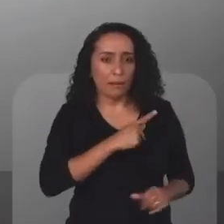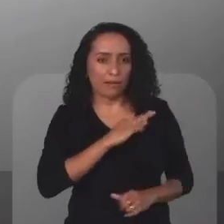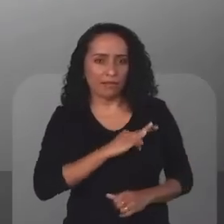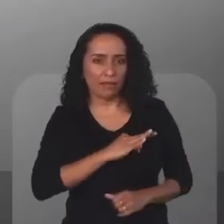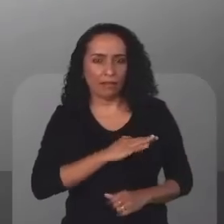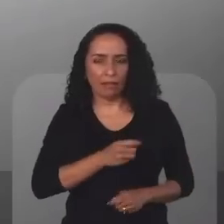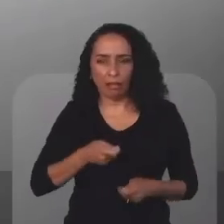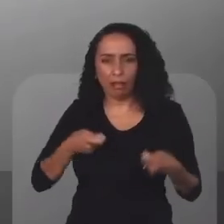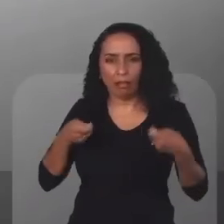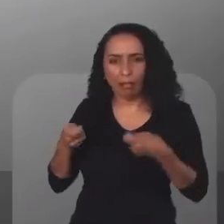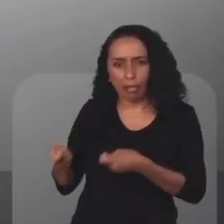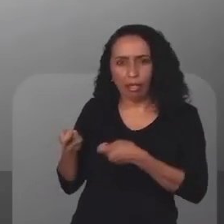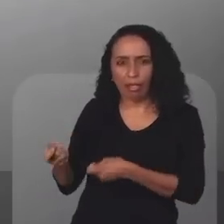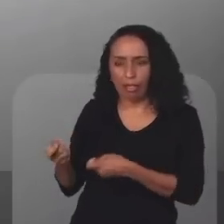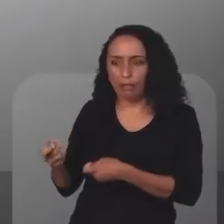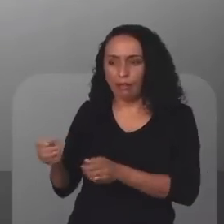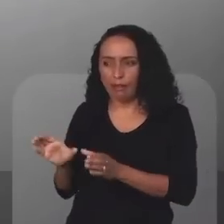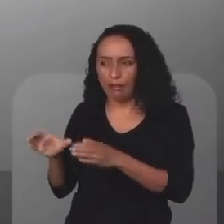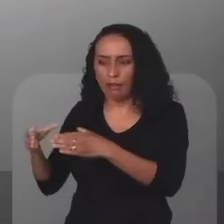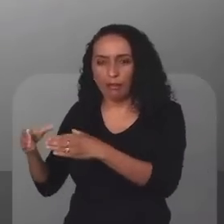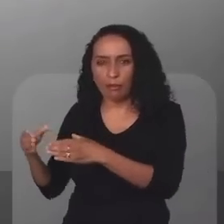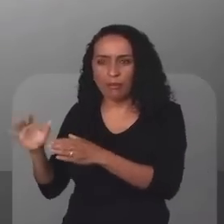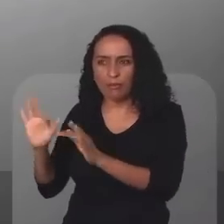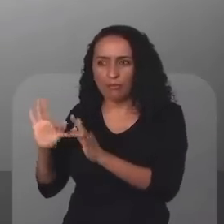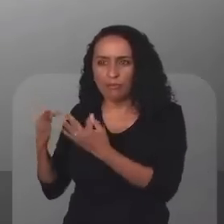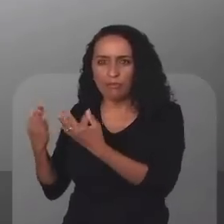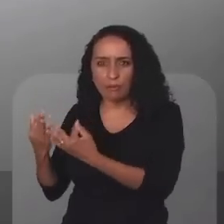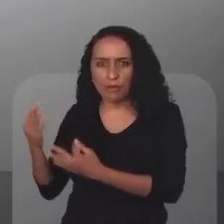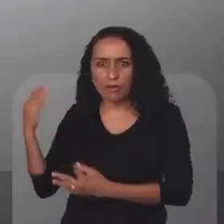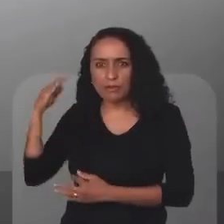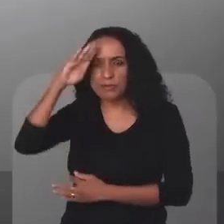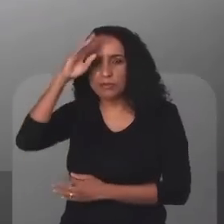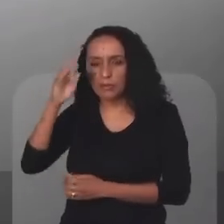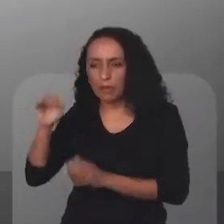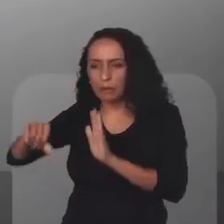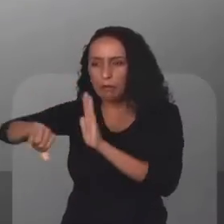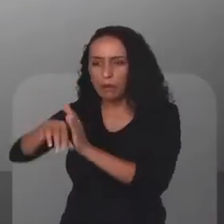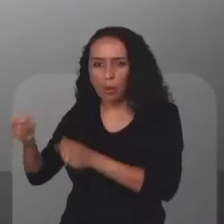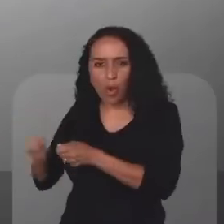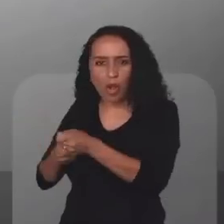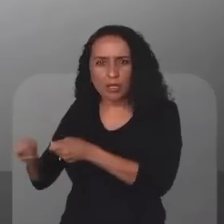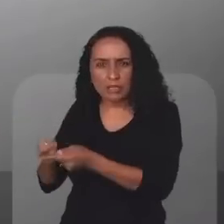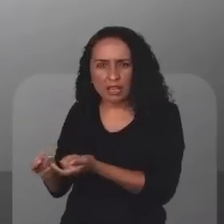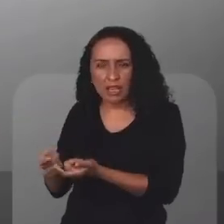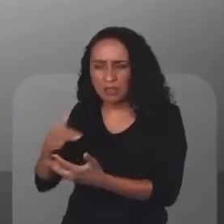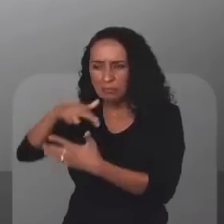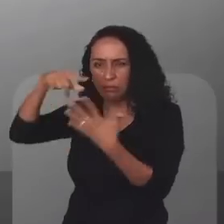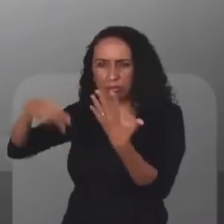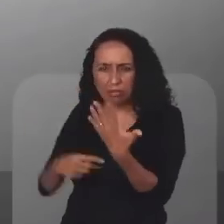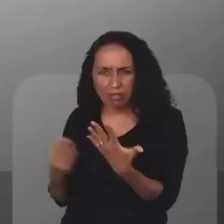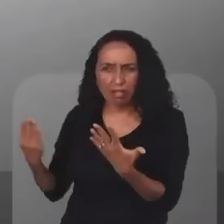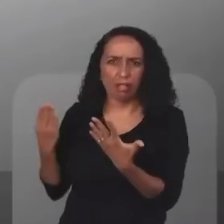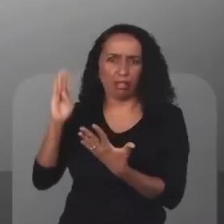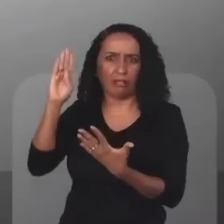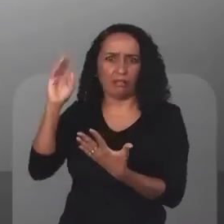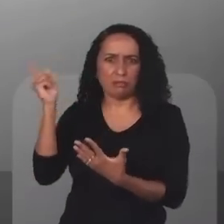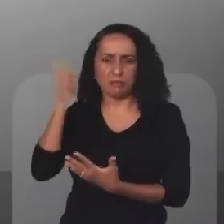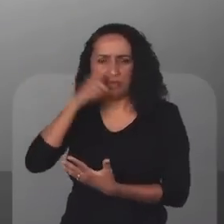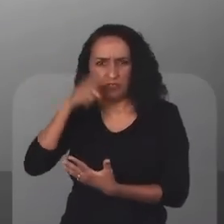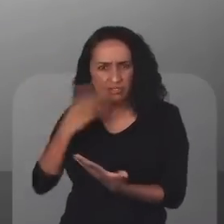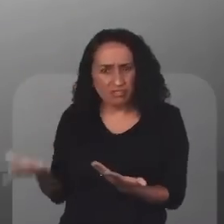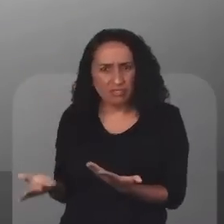tentou associar ilegalmente o presidente Bolsonaro e os seus familiares com o crime organizado através de uma série de inverdades e